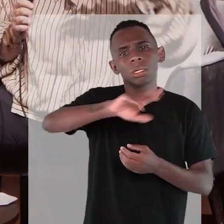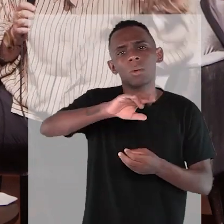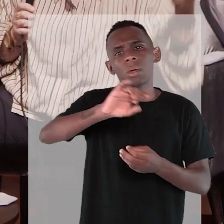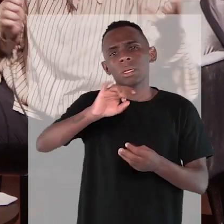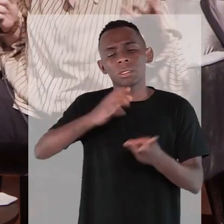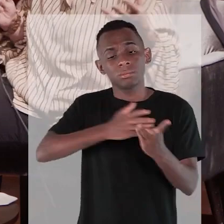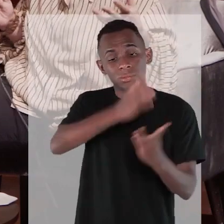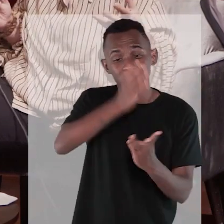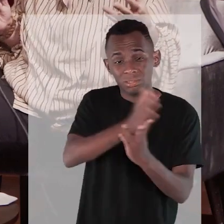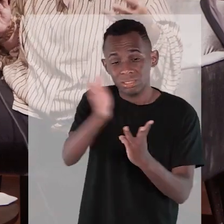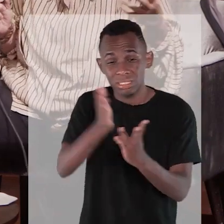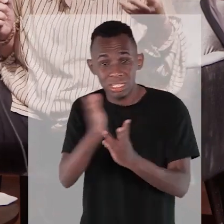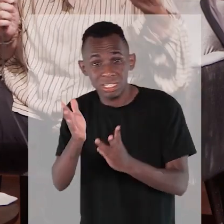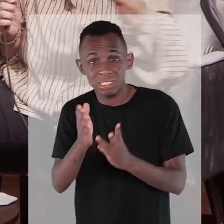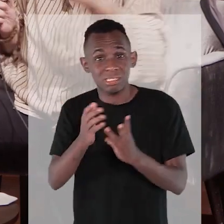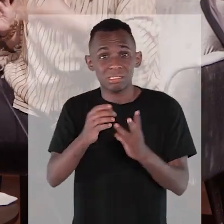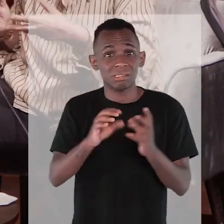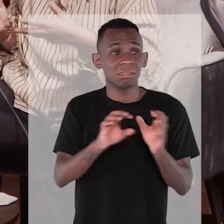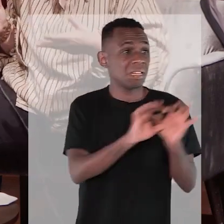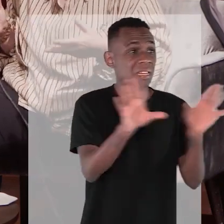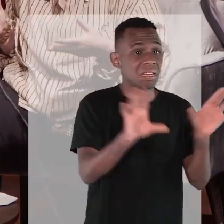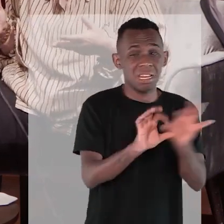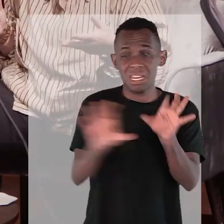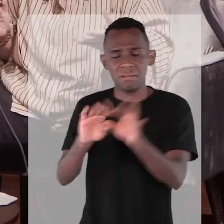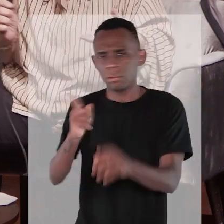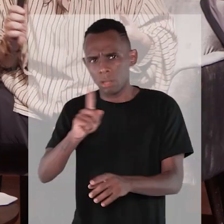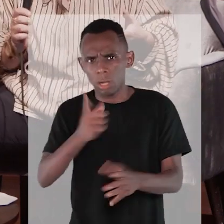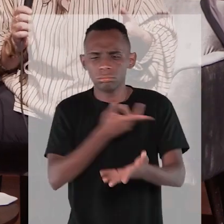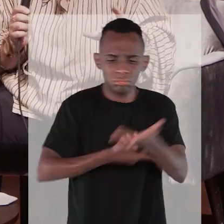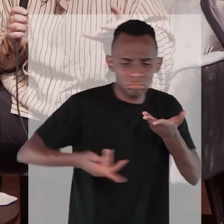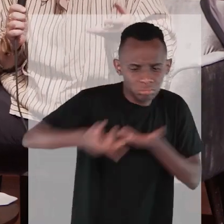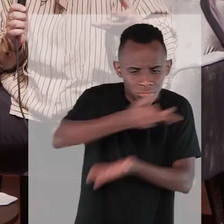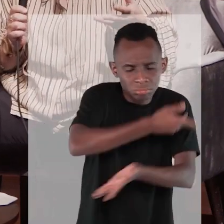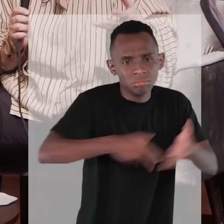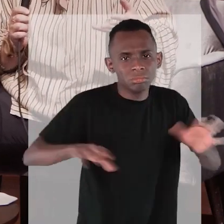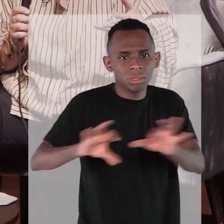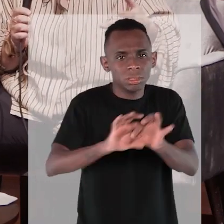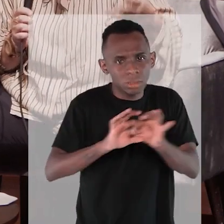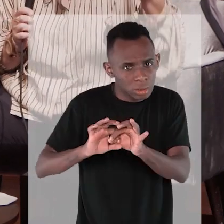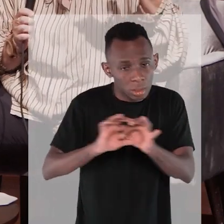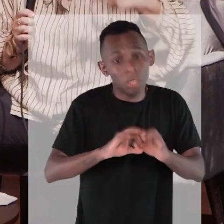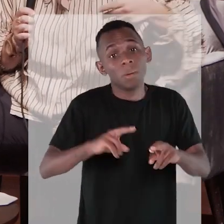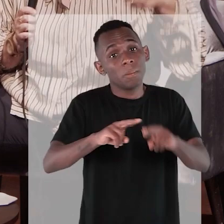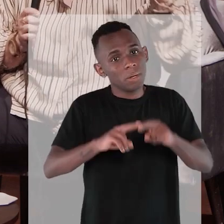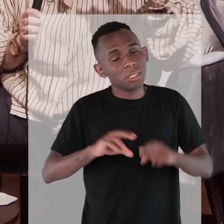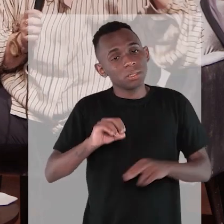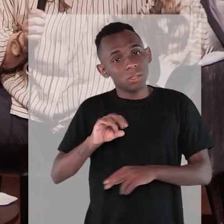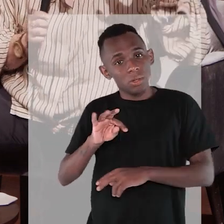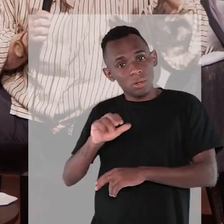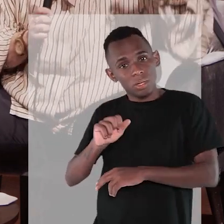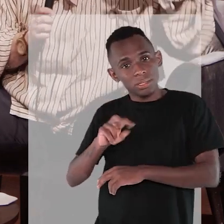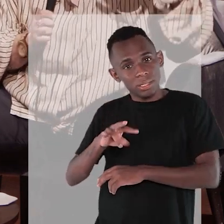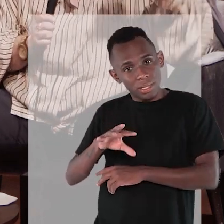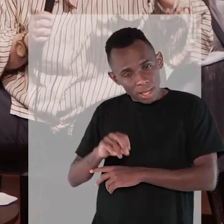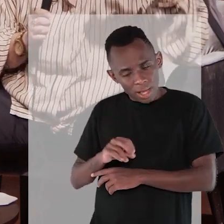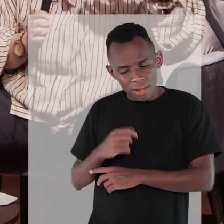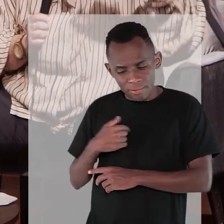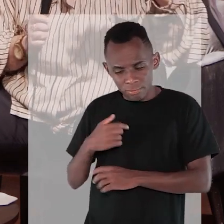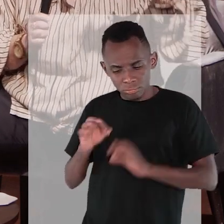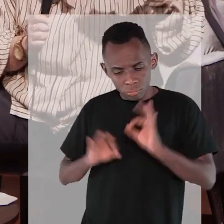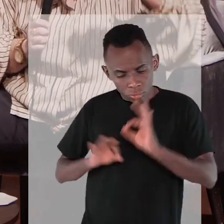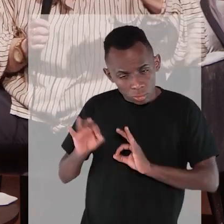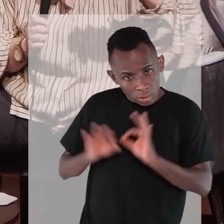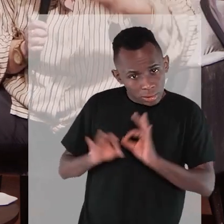ensaios soltos, né? E eu acho que essa foi a proeza do Otávio, do editor, que falou assim, não, vamos